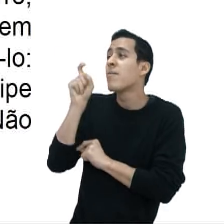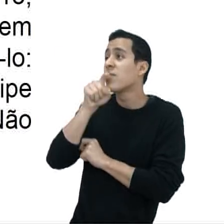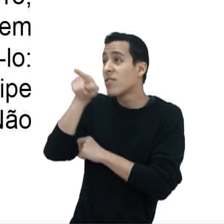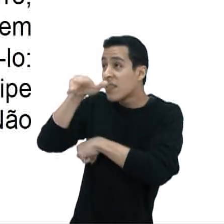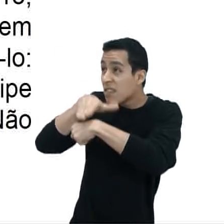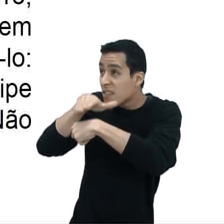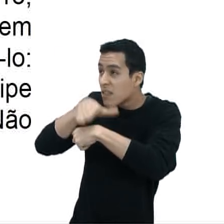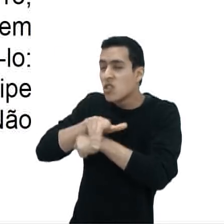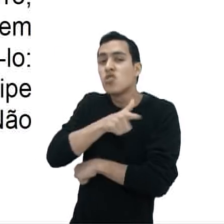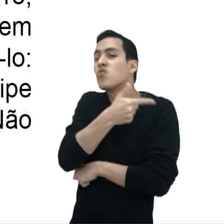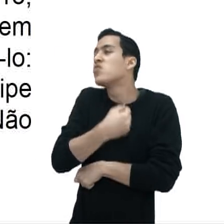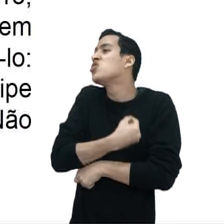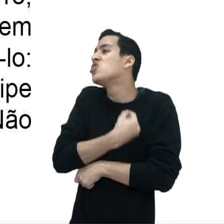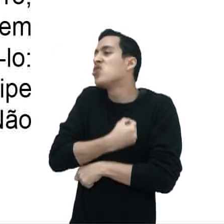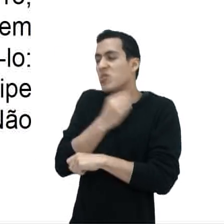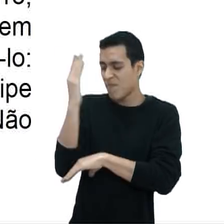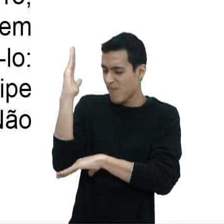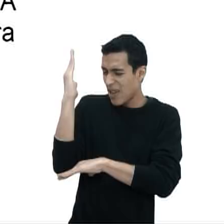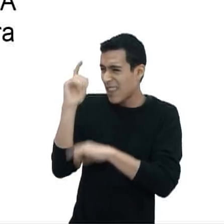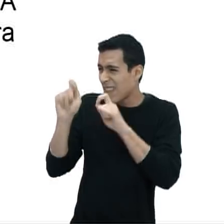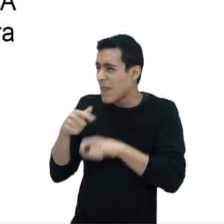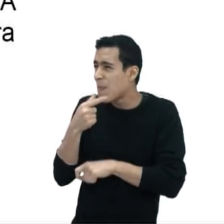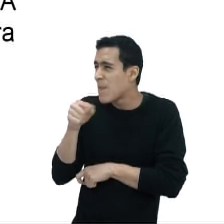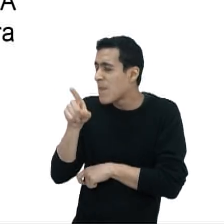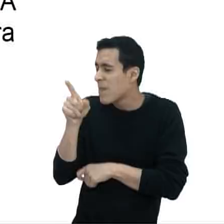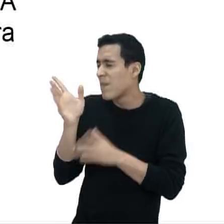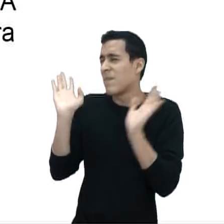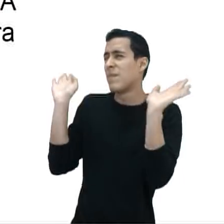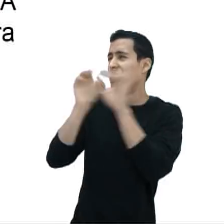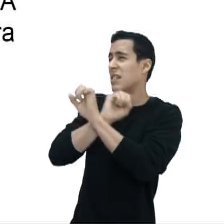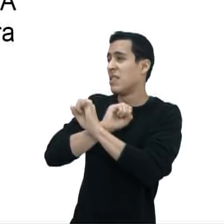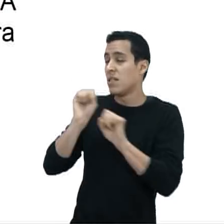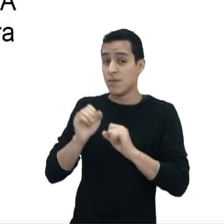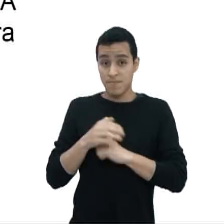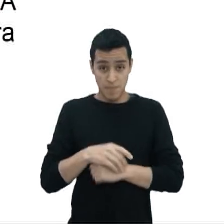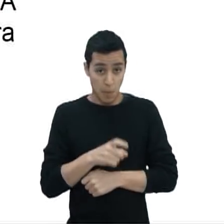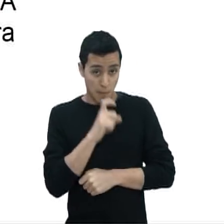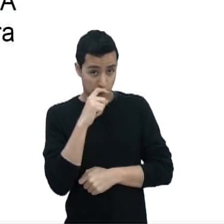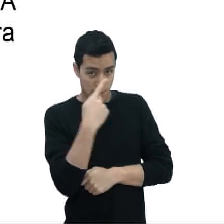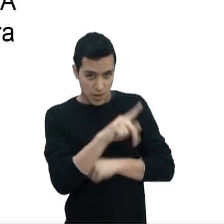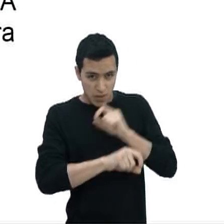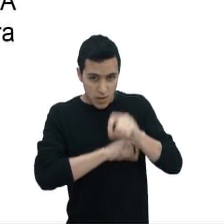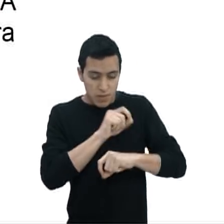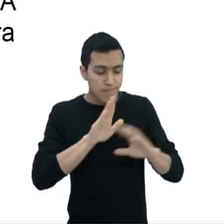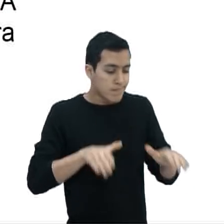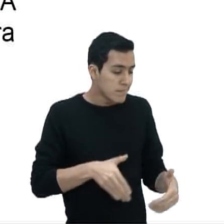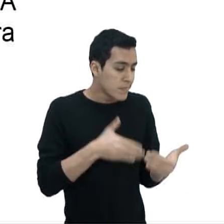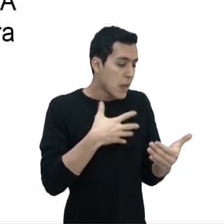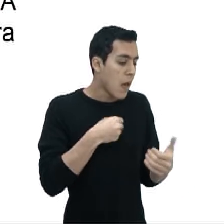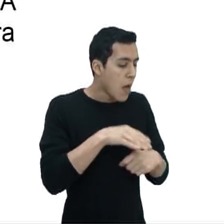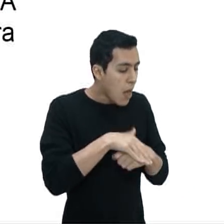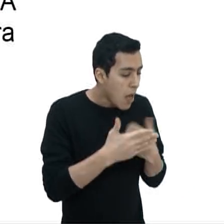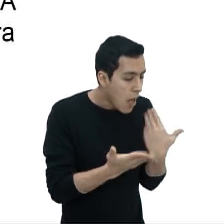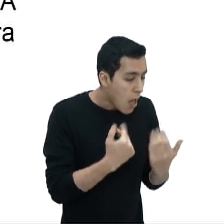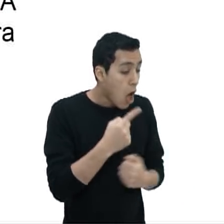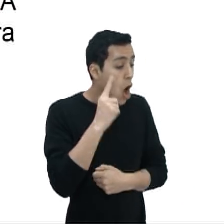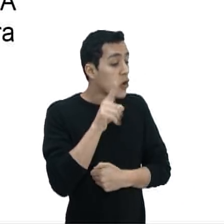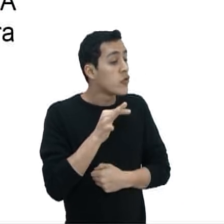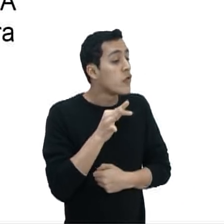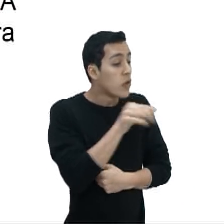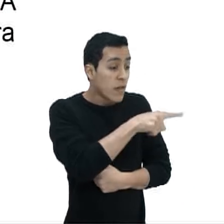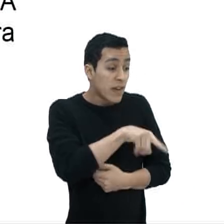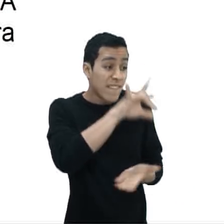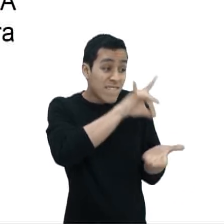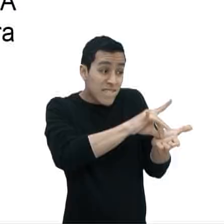você. Não existe ninguém de madeira. O pai de Felipe também conversava com ele. Um dia você contará